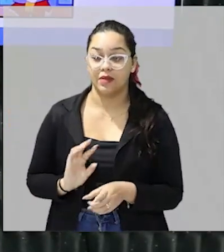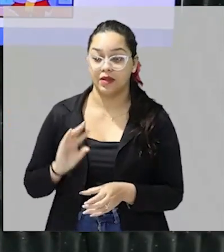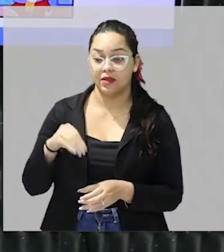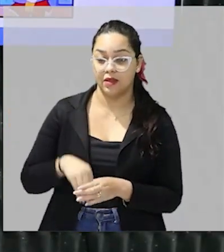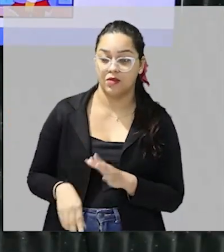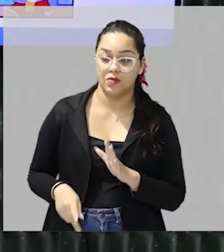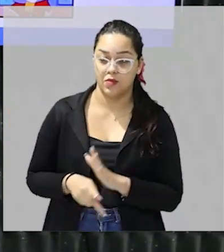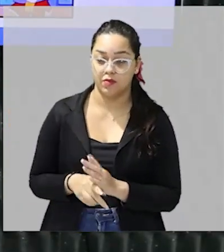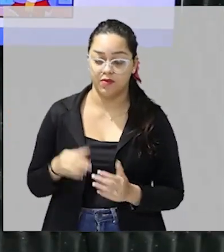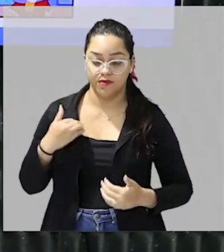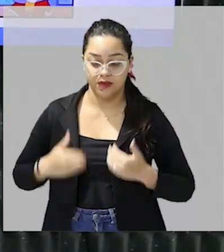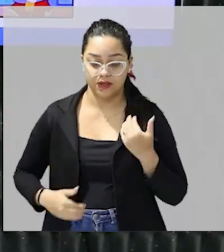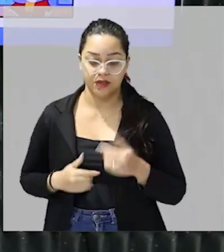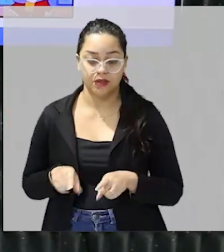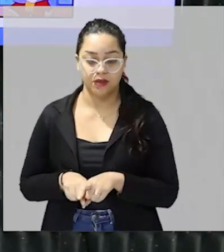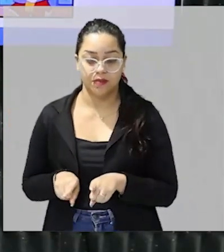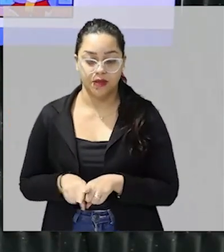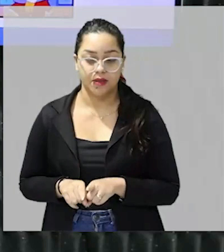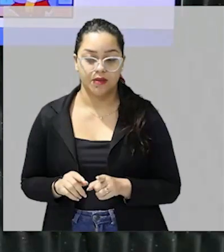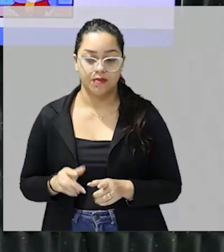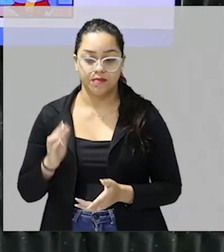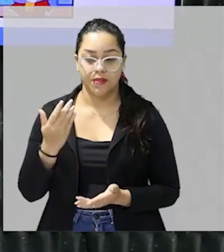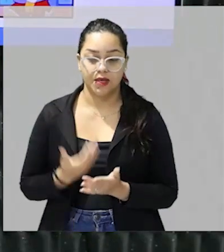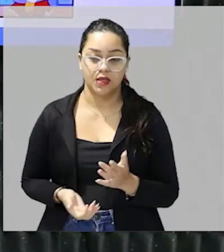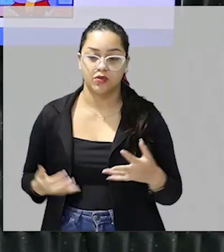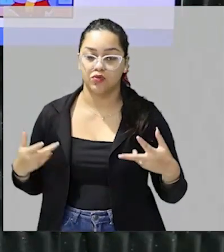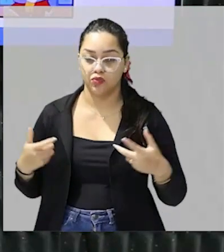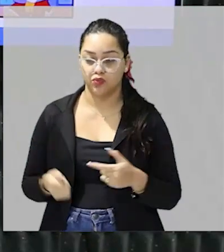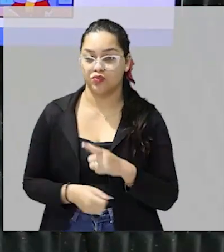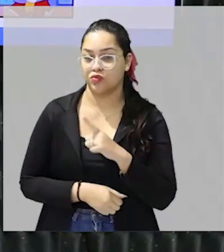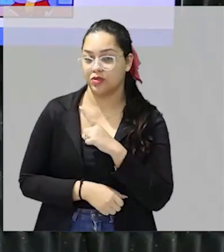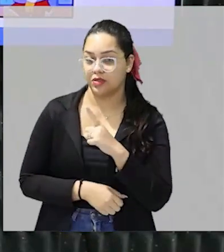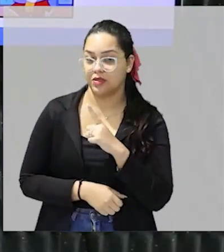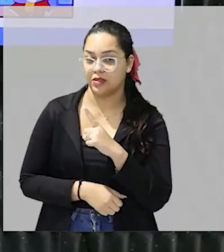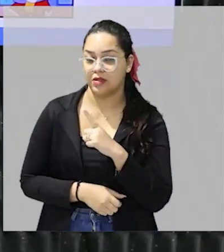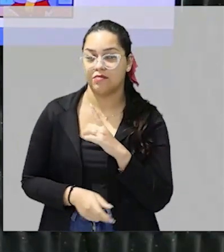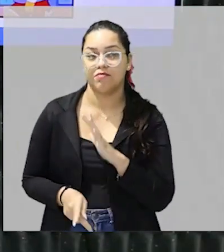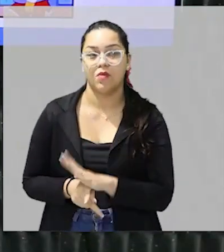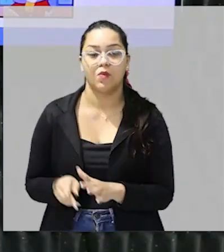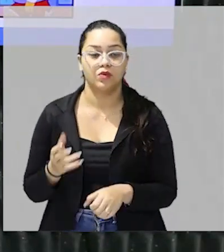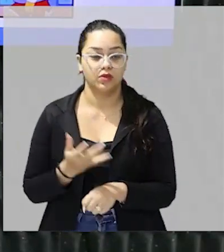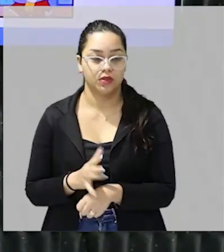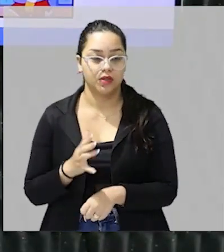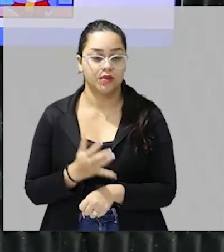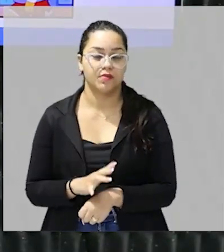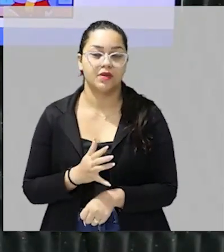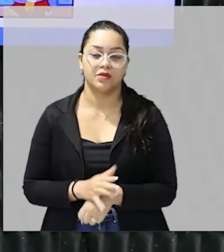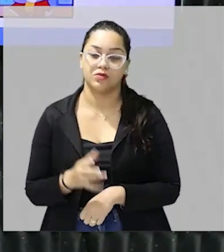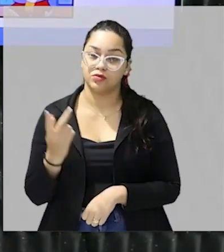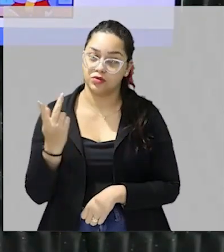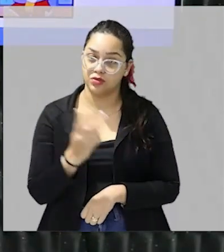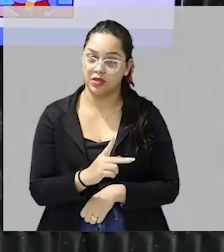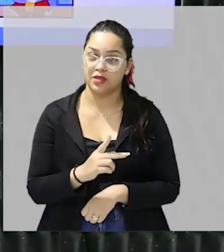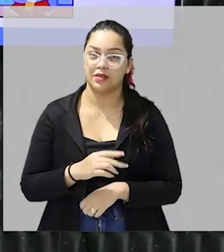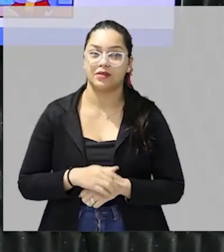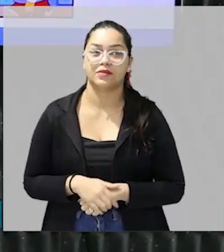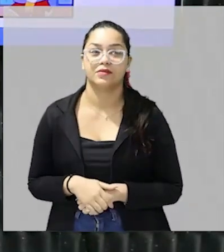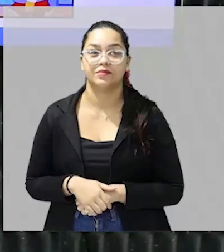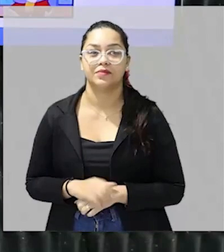suas capacidades físicas, ele vai perdendo tudo aquilo que ele ganhou com os treinamentos, com a série de treinamentos que ele foi ali